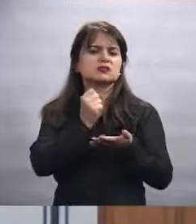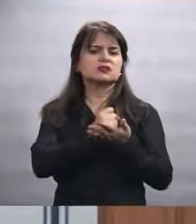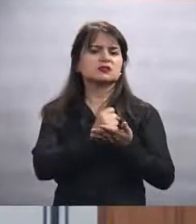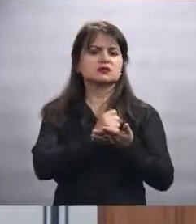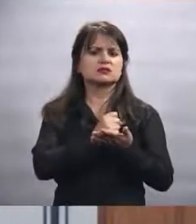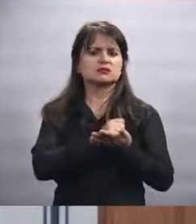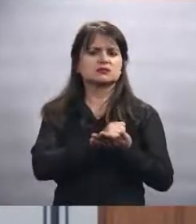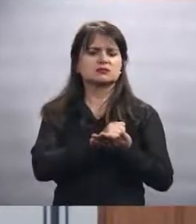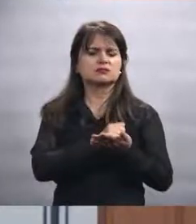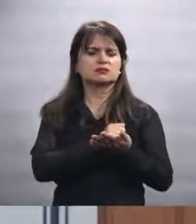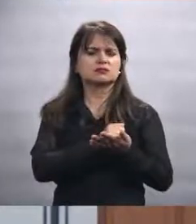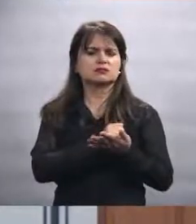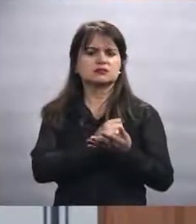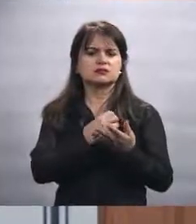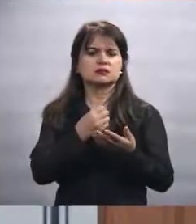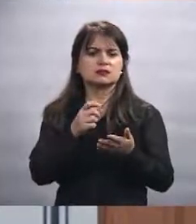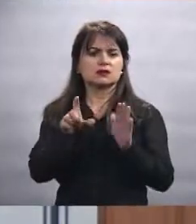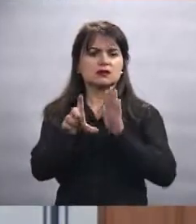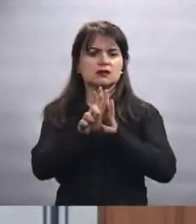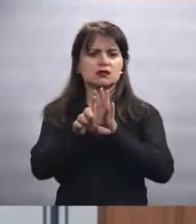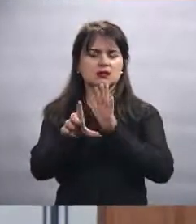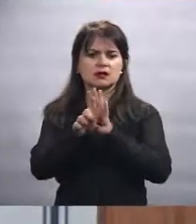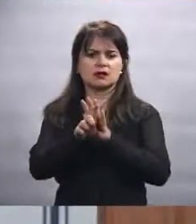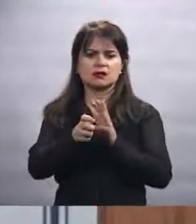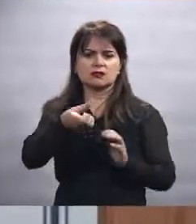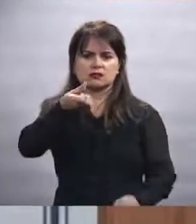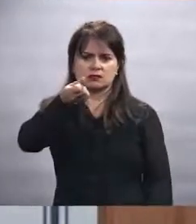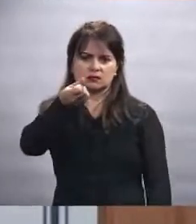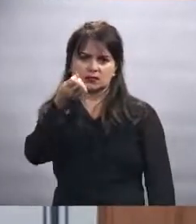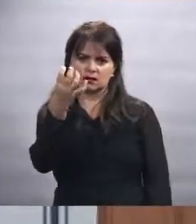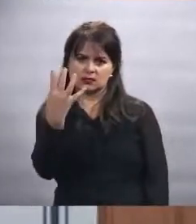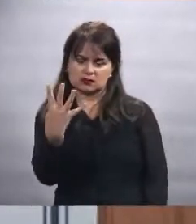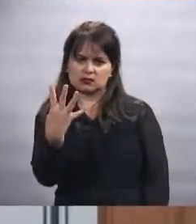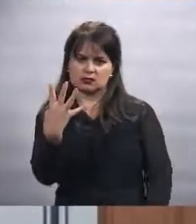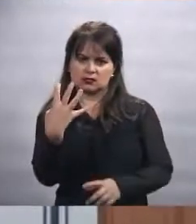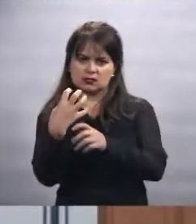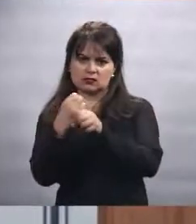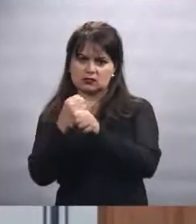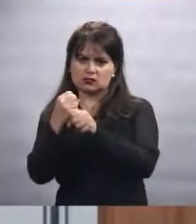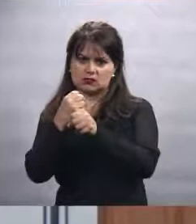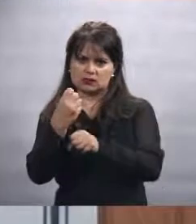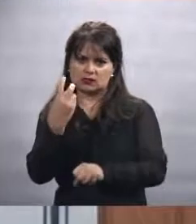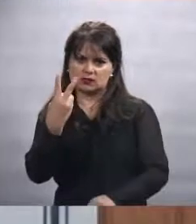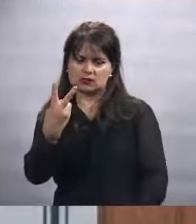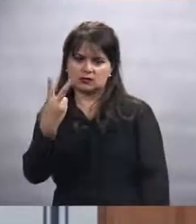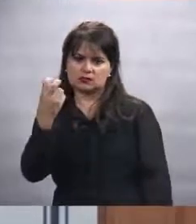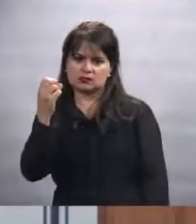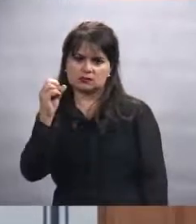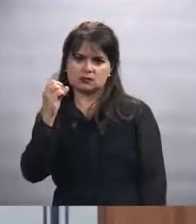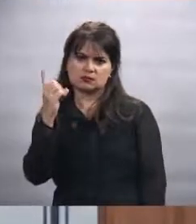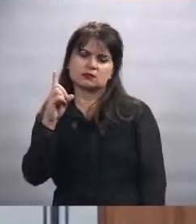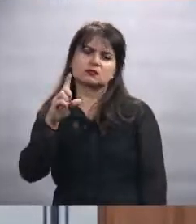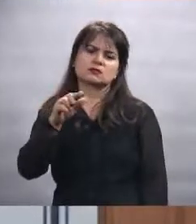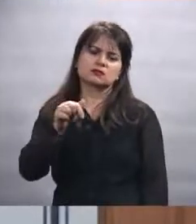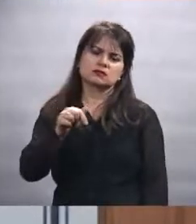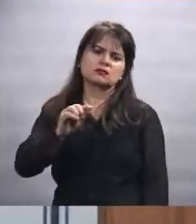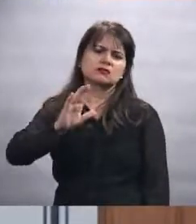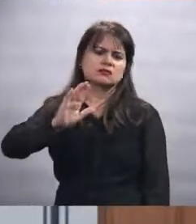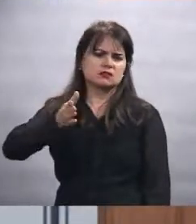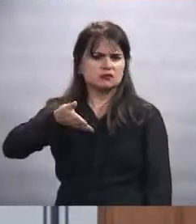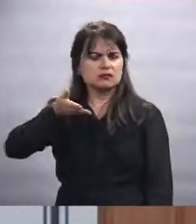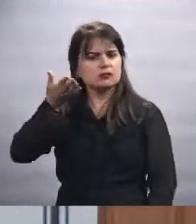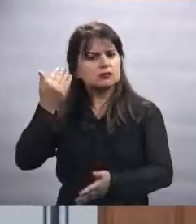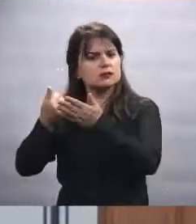não está sendo aplicado a Lei 64 de 2017, aprovado por unanimidade nessa casa,